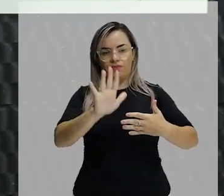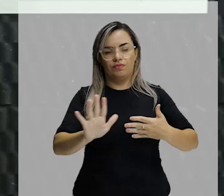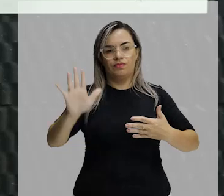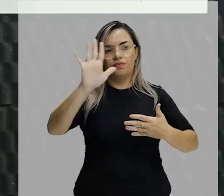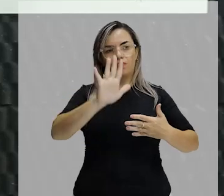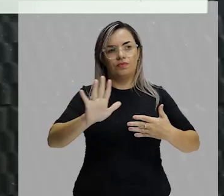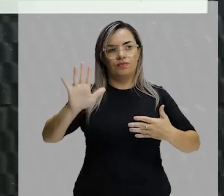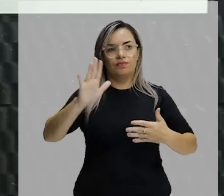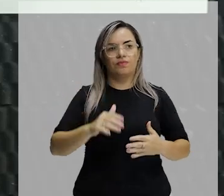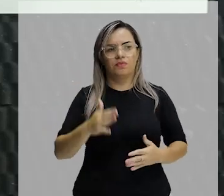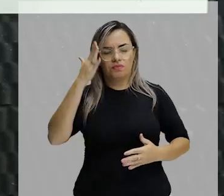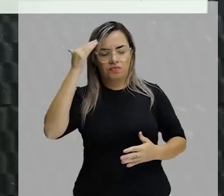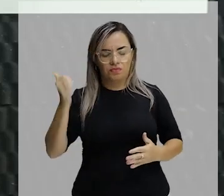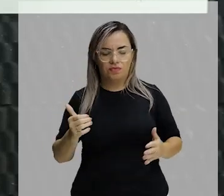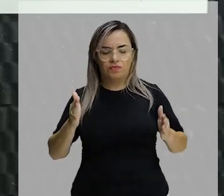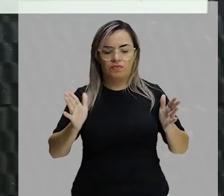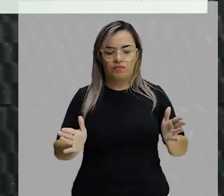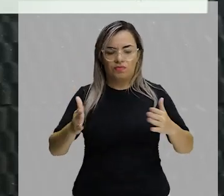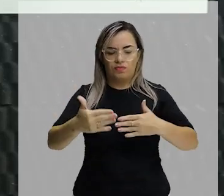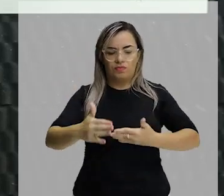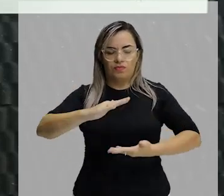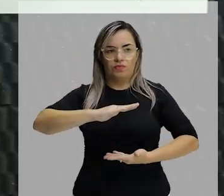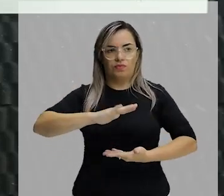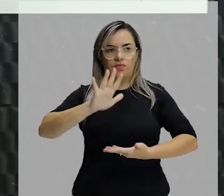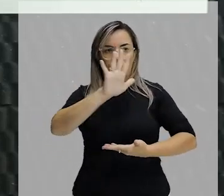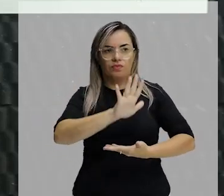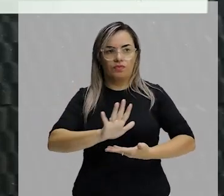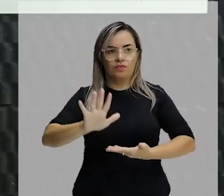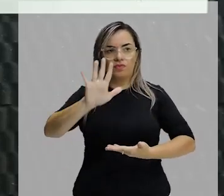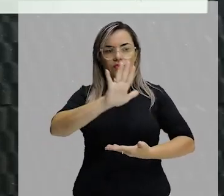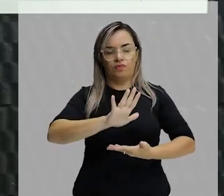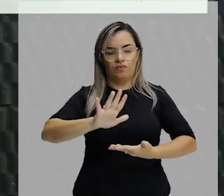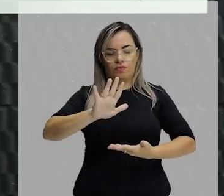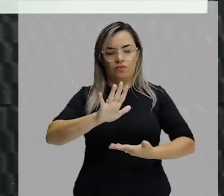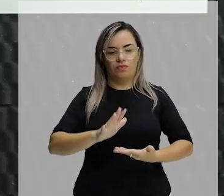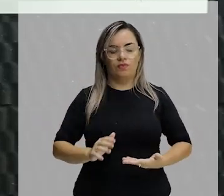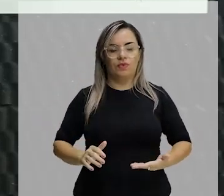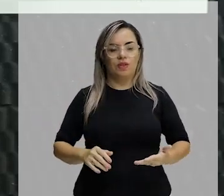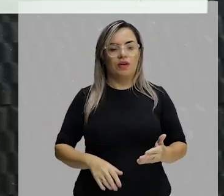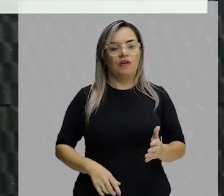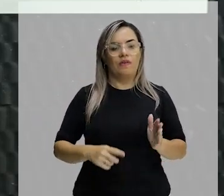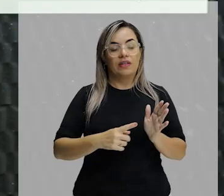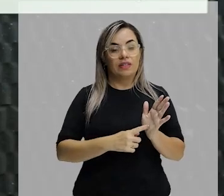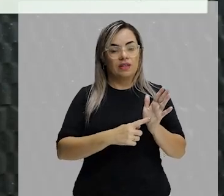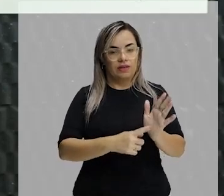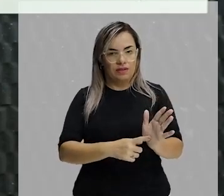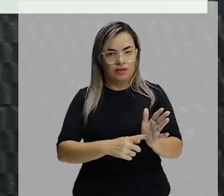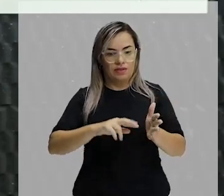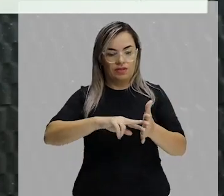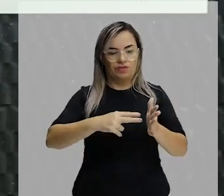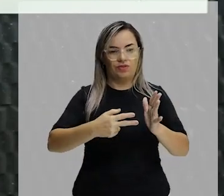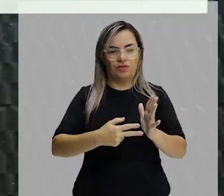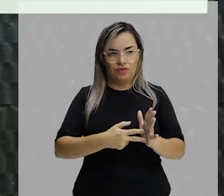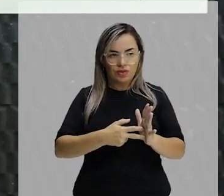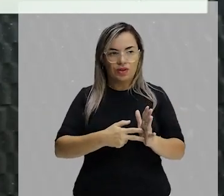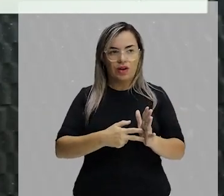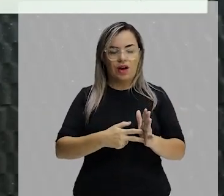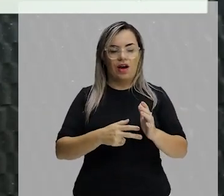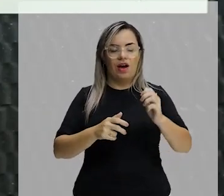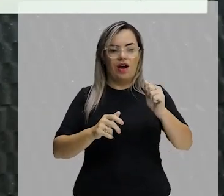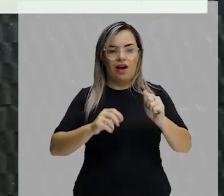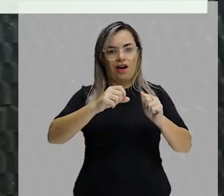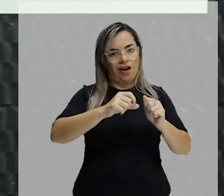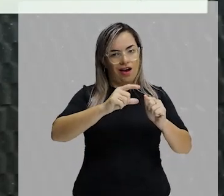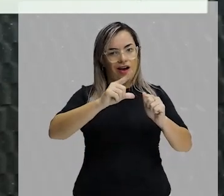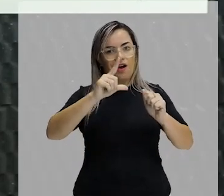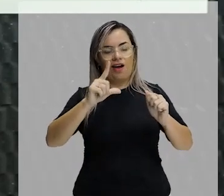cubo, vai ser igual a 6A ao quadrado. Certo? Porque são 6 quadrados de